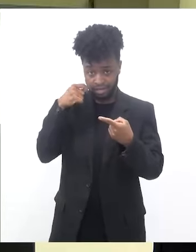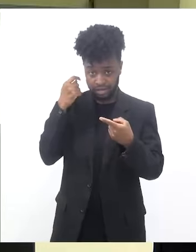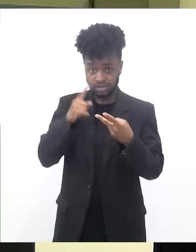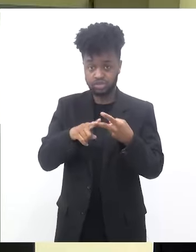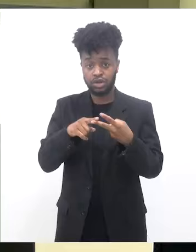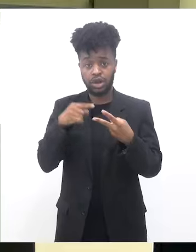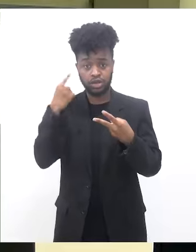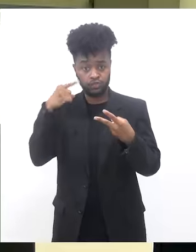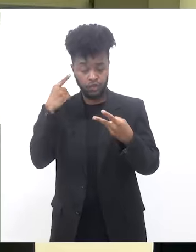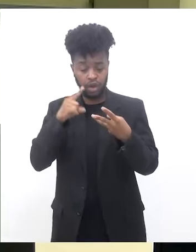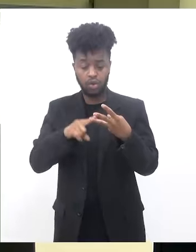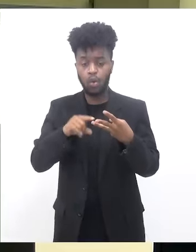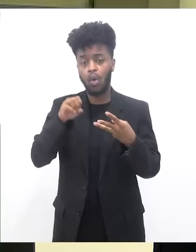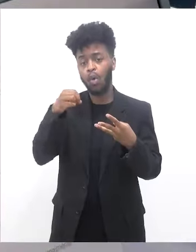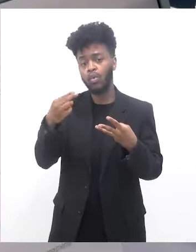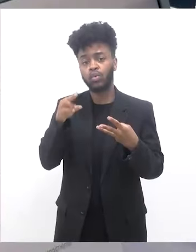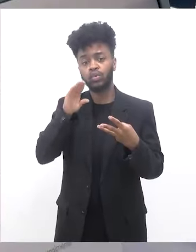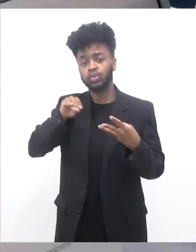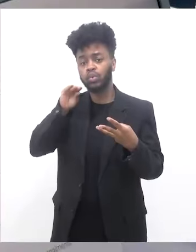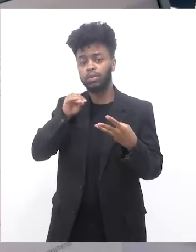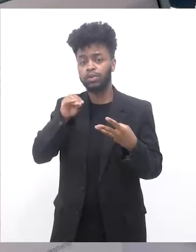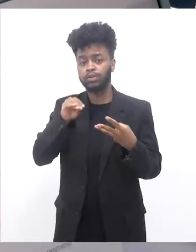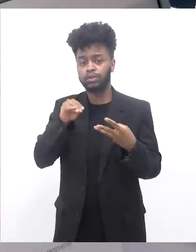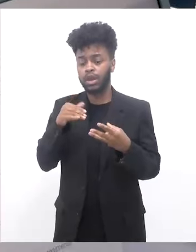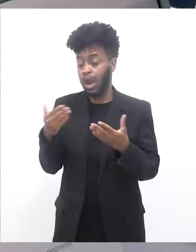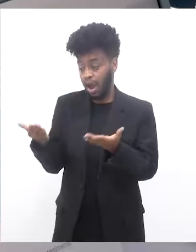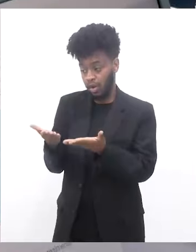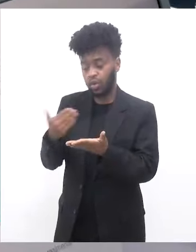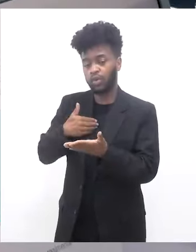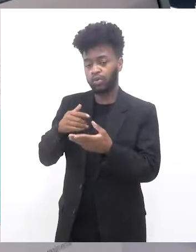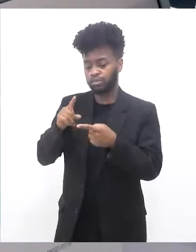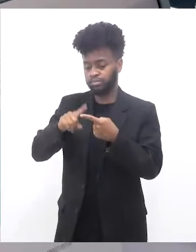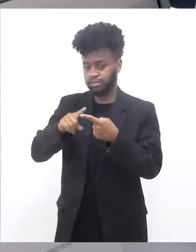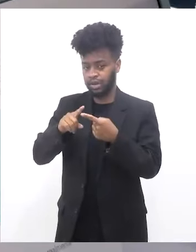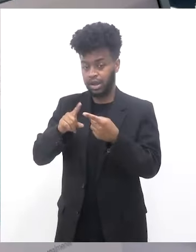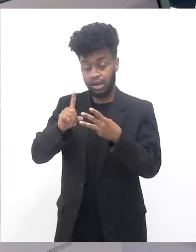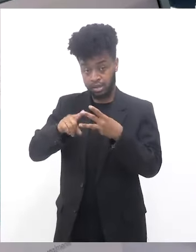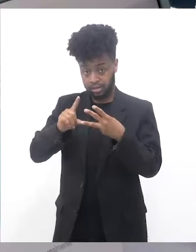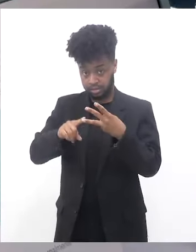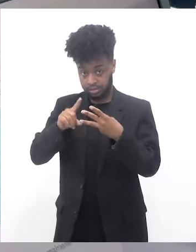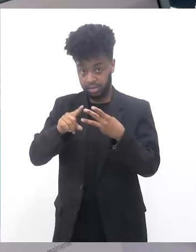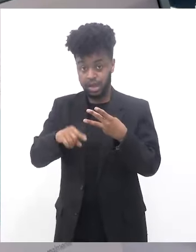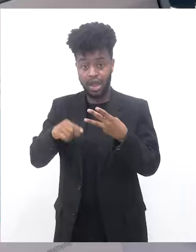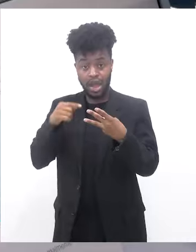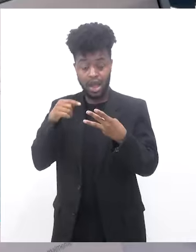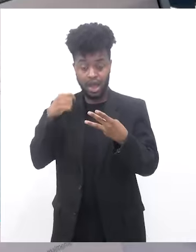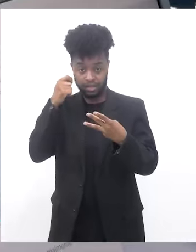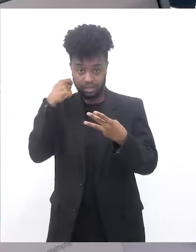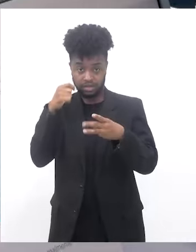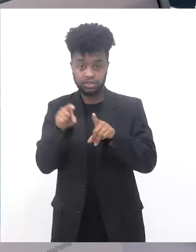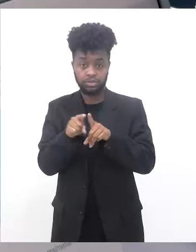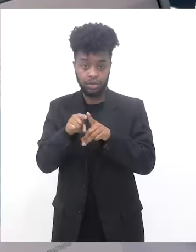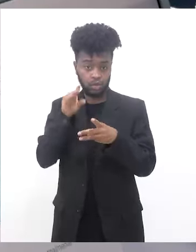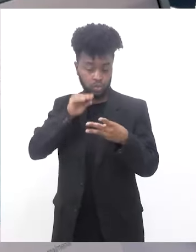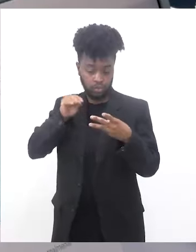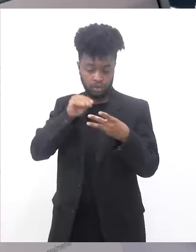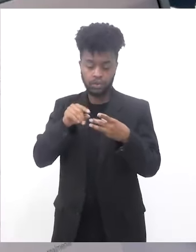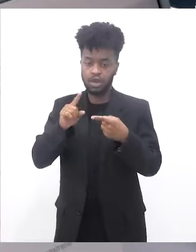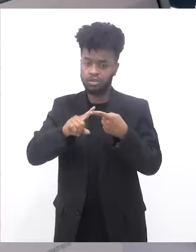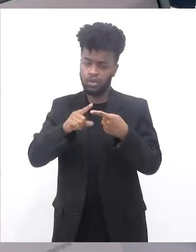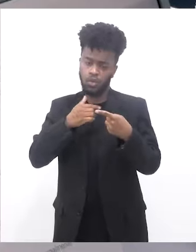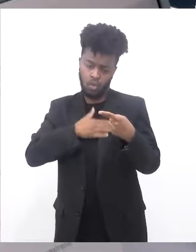é advogada momento, ou a dubladora? Nesse momento, eu sou atriz dubladora, né? O direito tem com muito